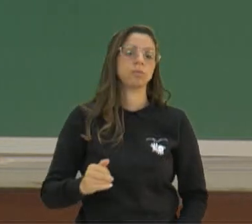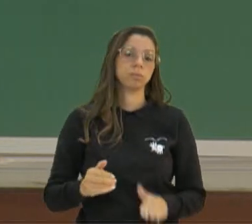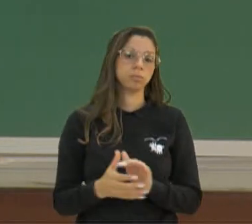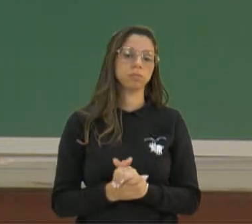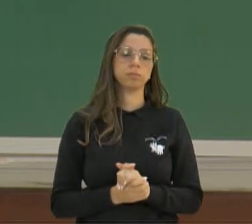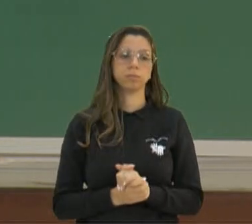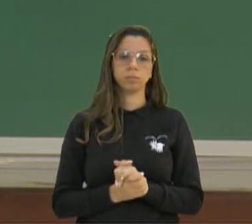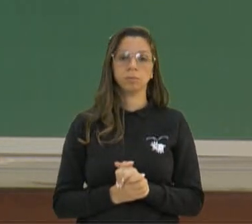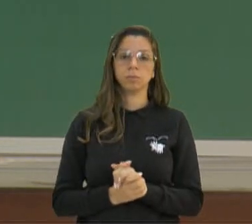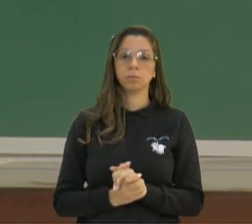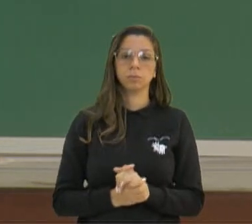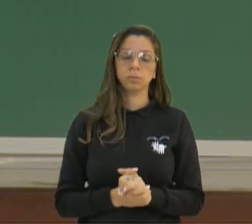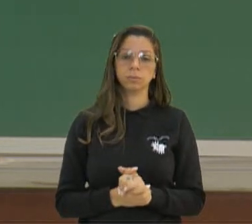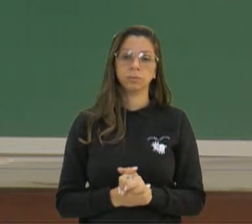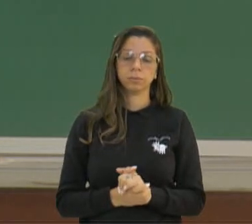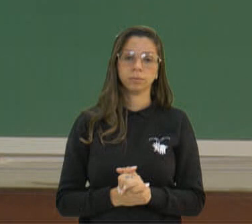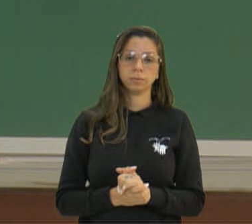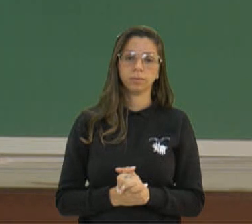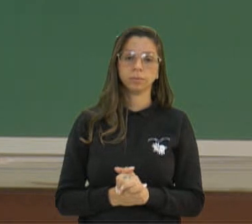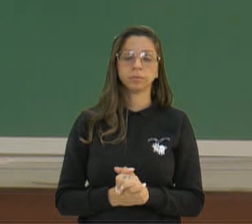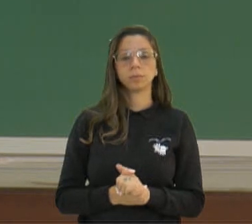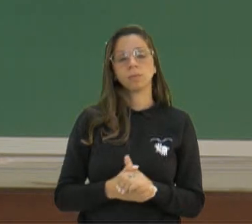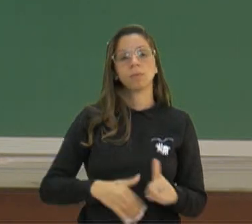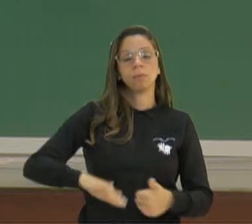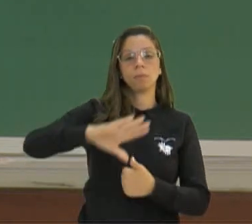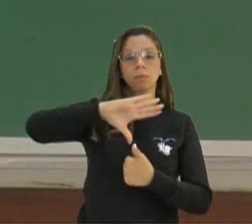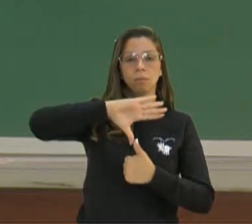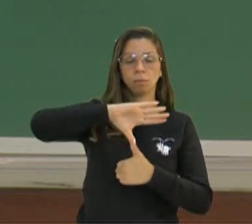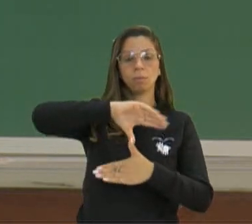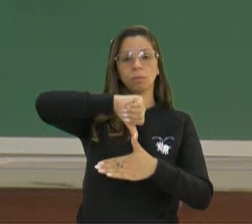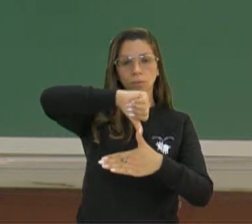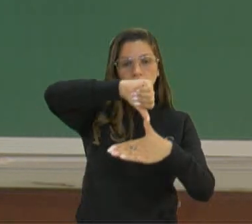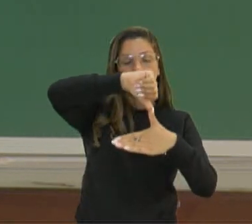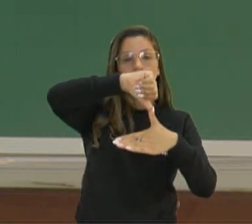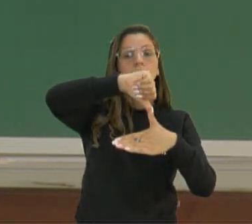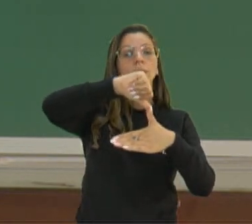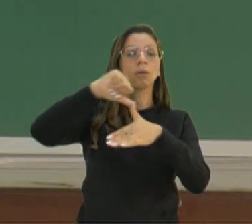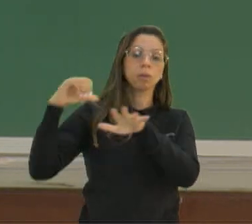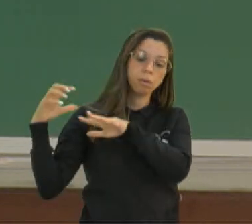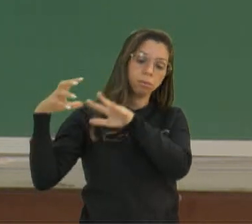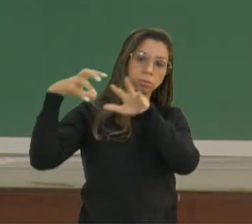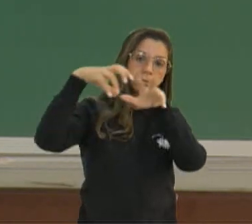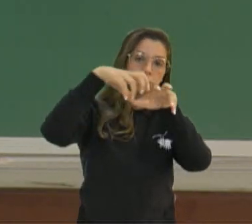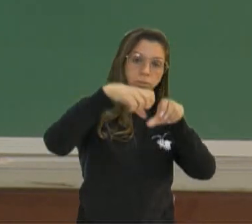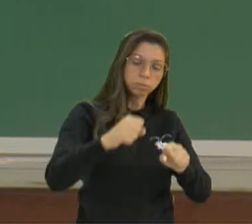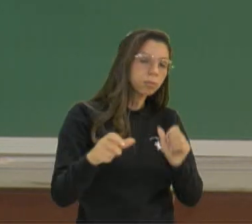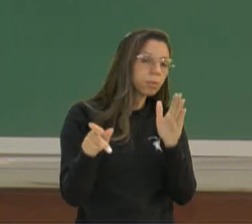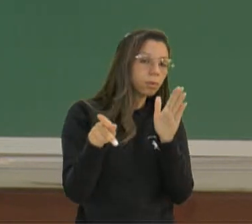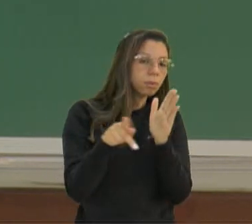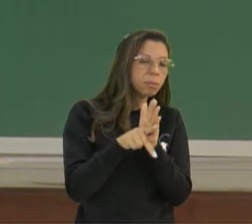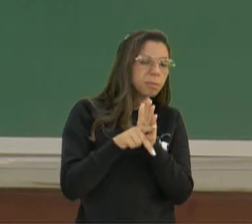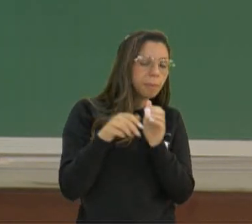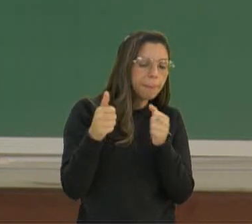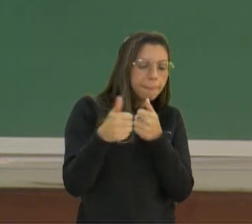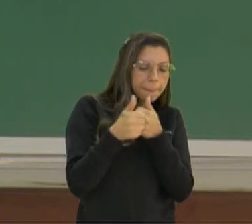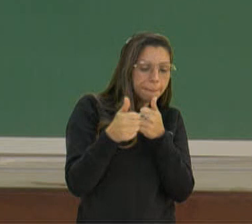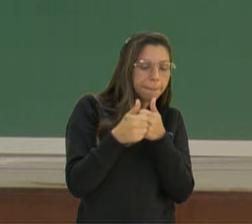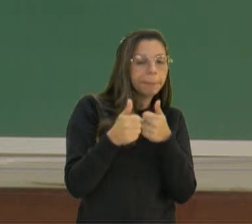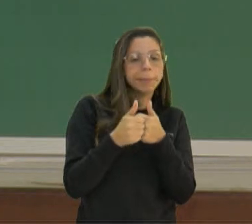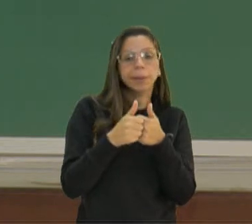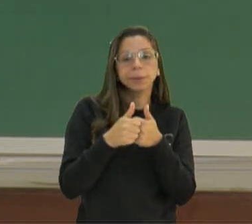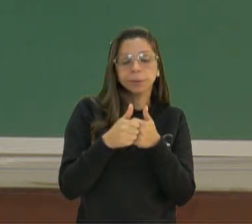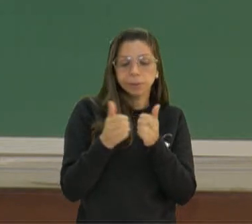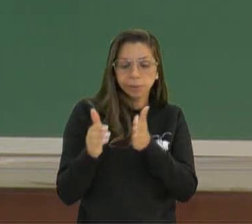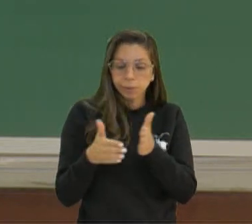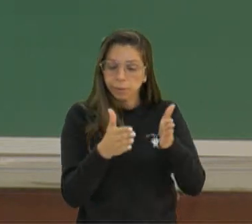brasileiro. Na América do Sul, a colonização ficou concentrada nas áreas litorâneas, a